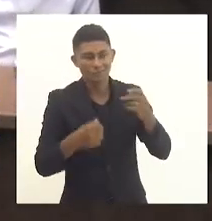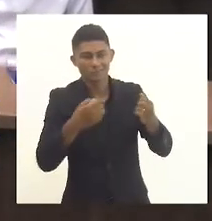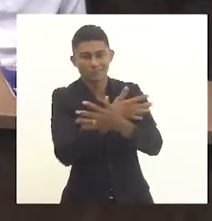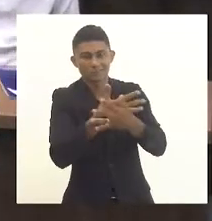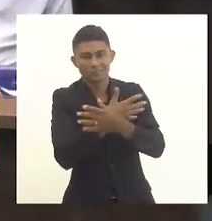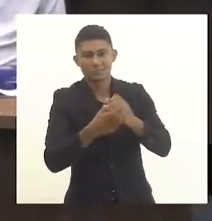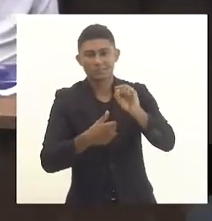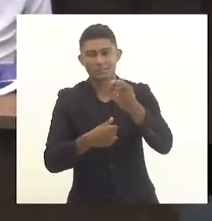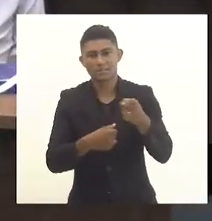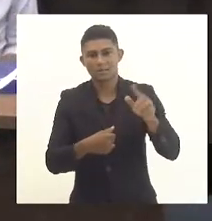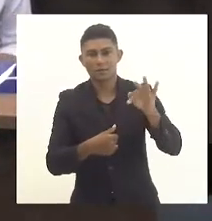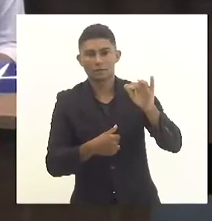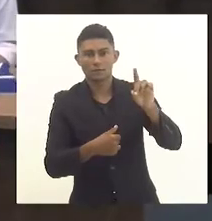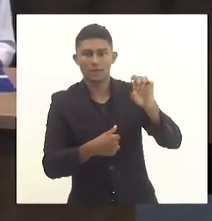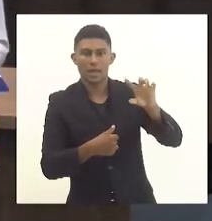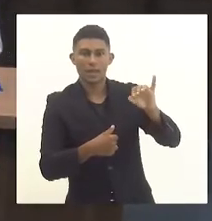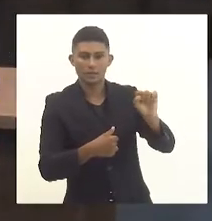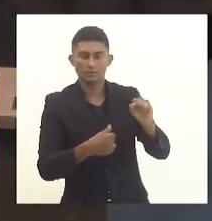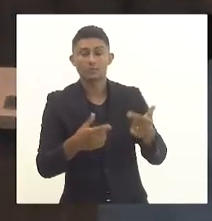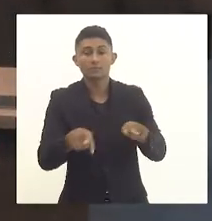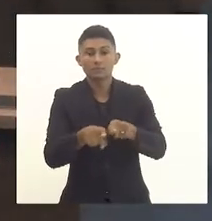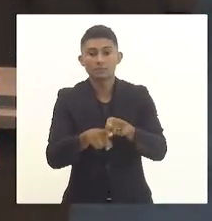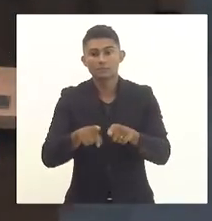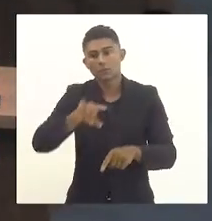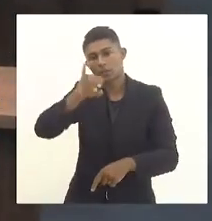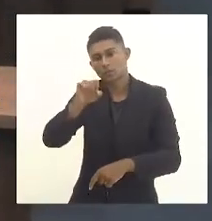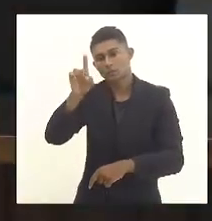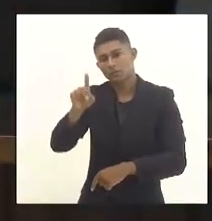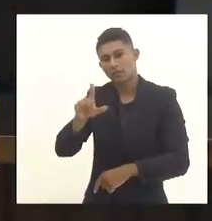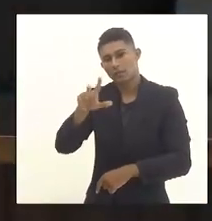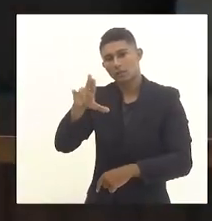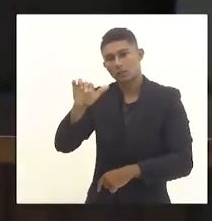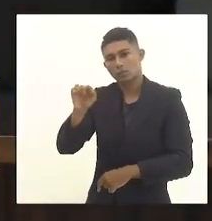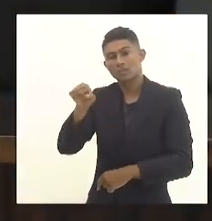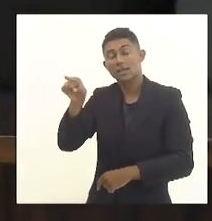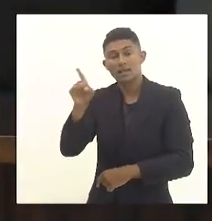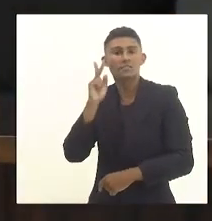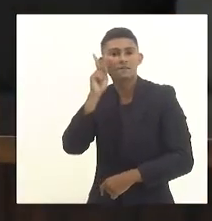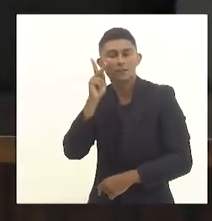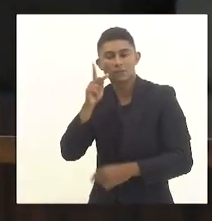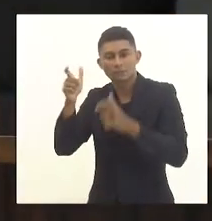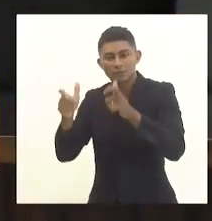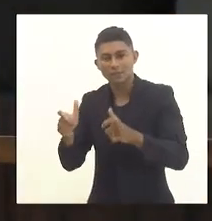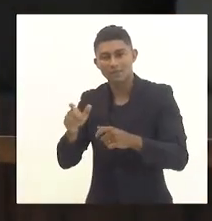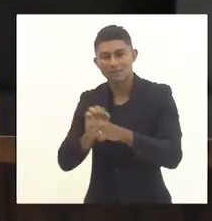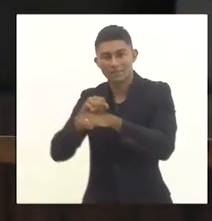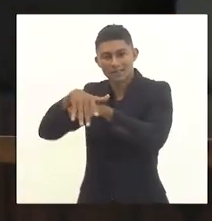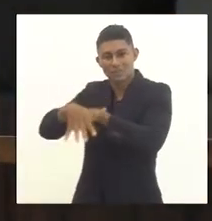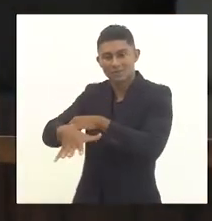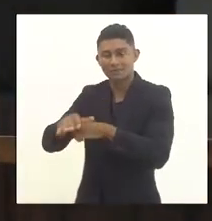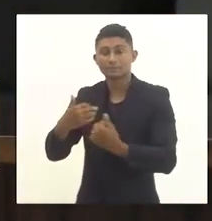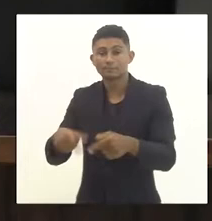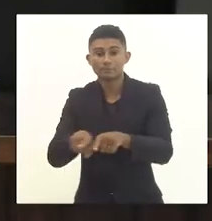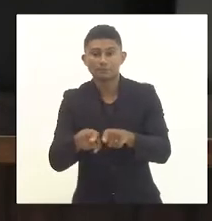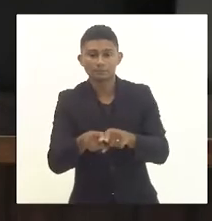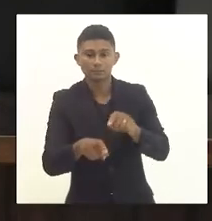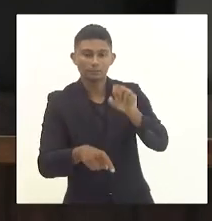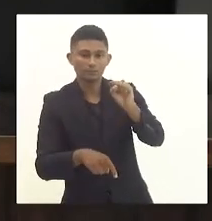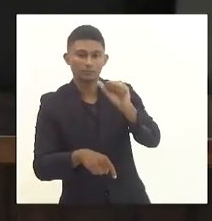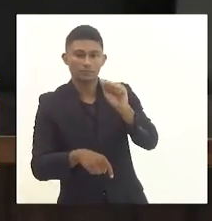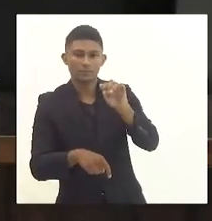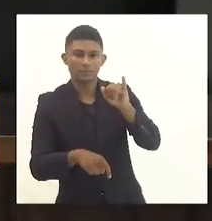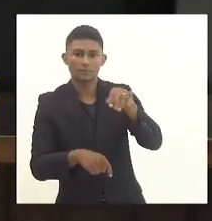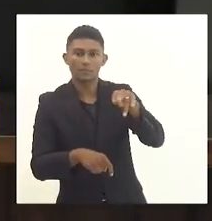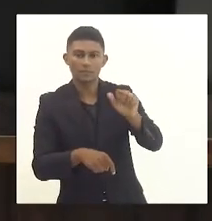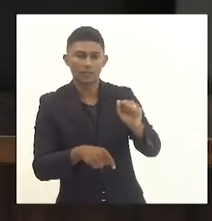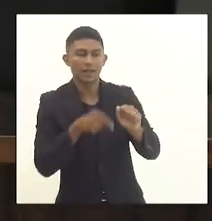Lucas, vereador de Cachoeiro do Macacu, Sabrina Soares, vereadora da Câmara Municipal de